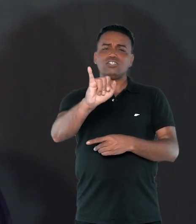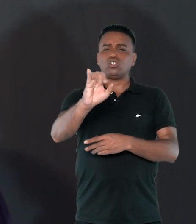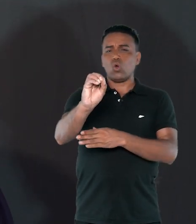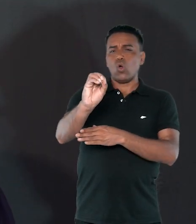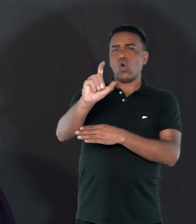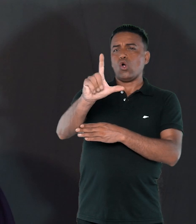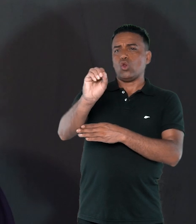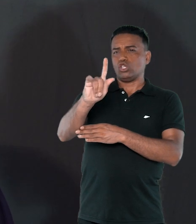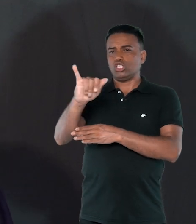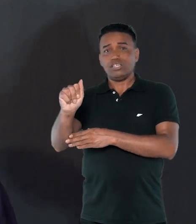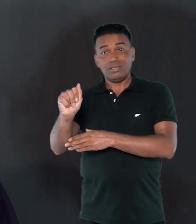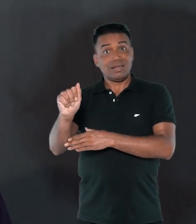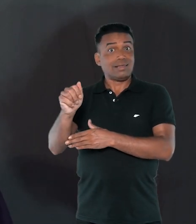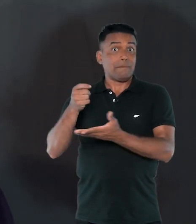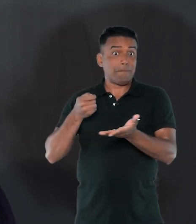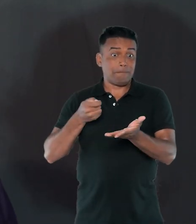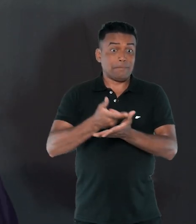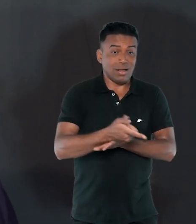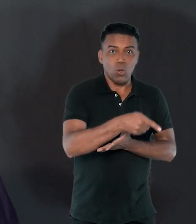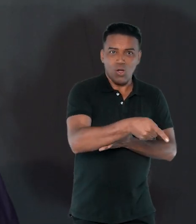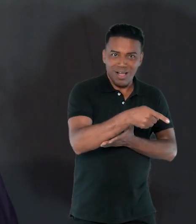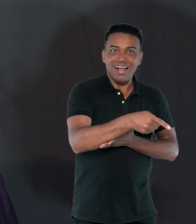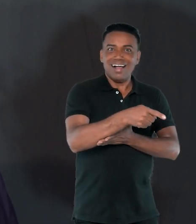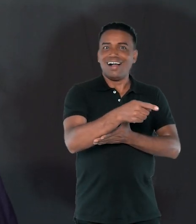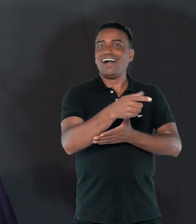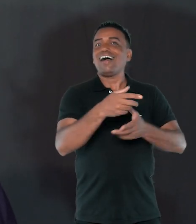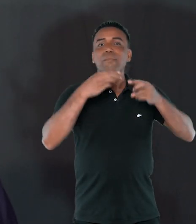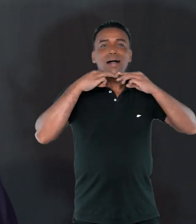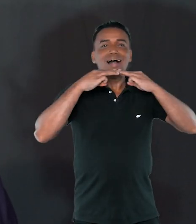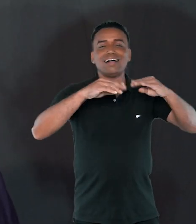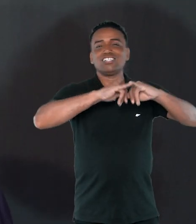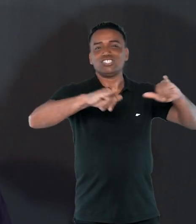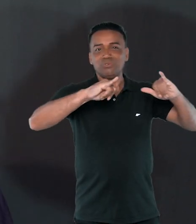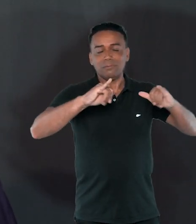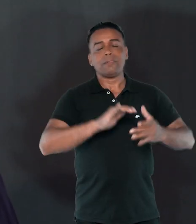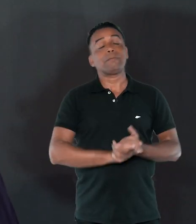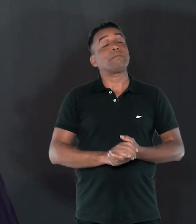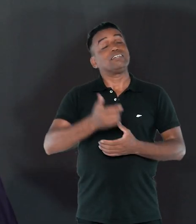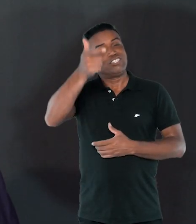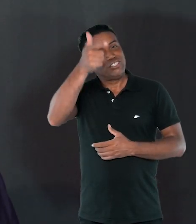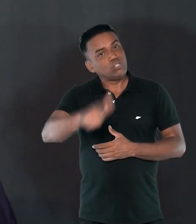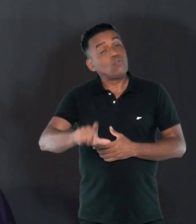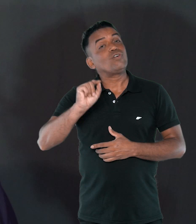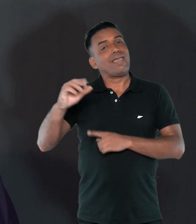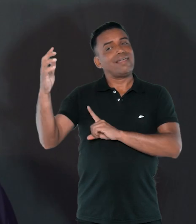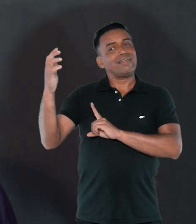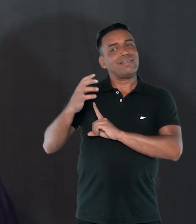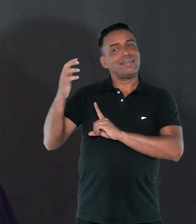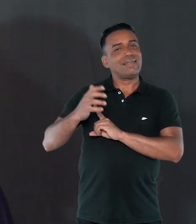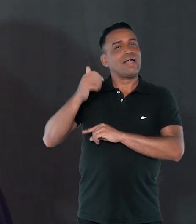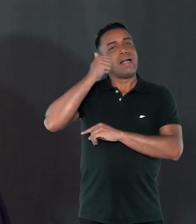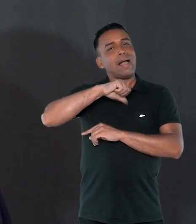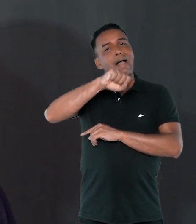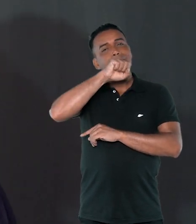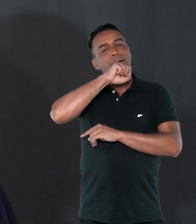para a agência, né? Então fazia as 2 coisas, mas foi de novo a mãe sentada na